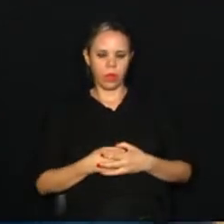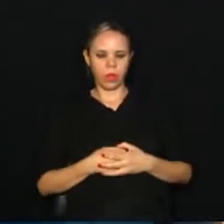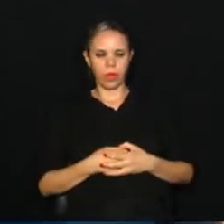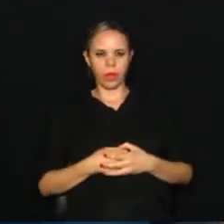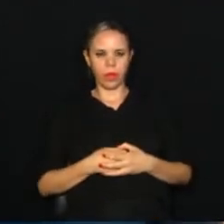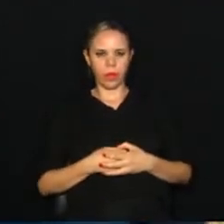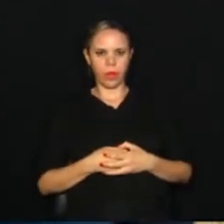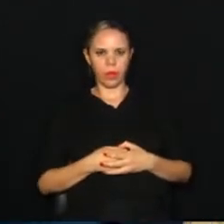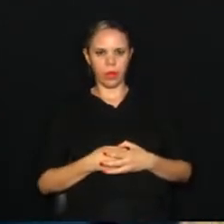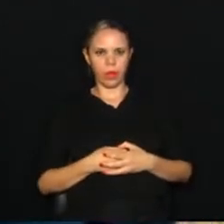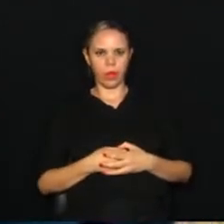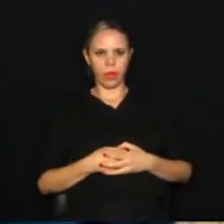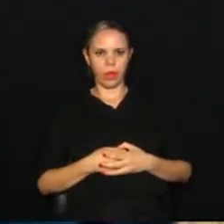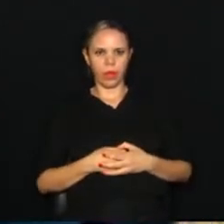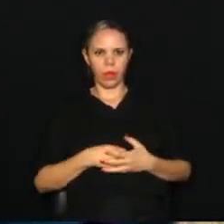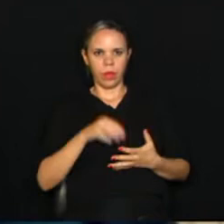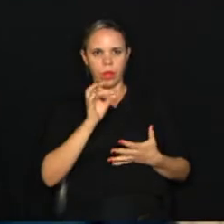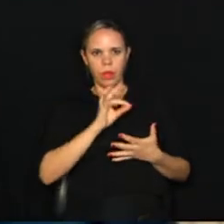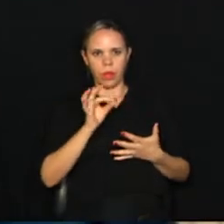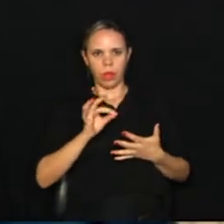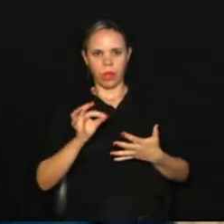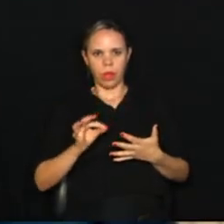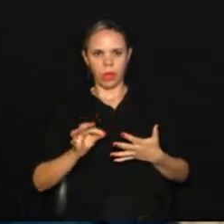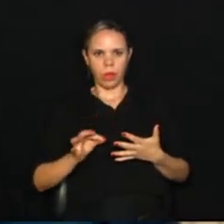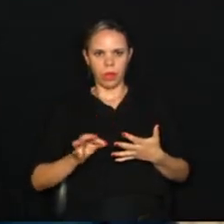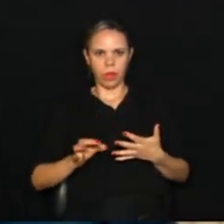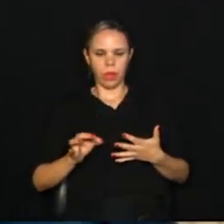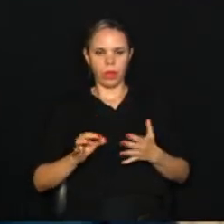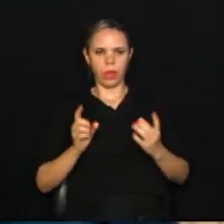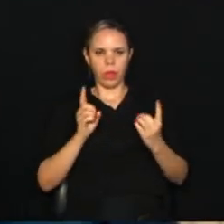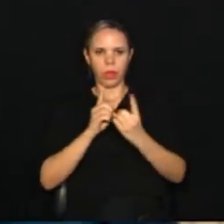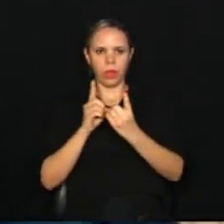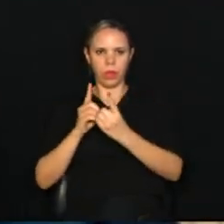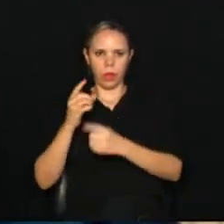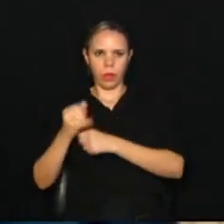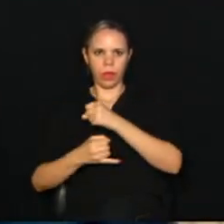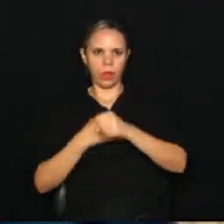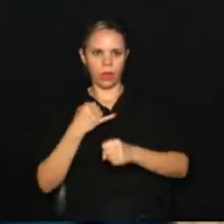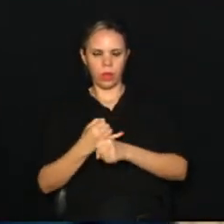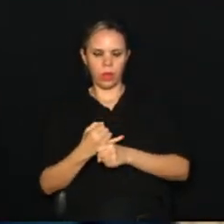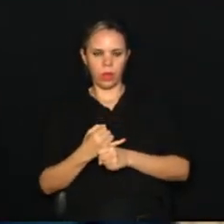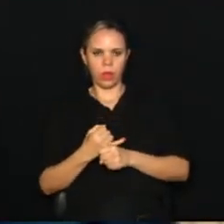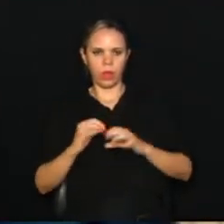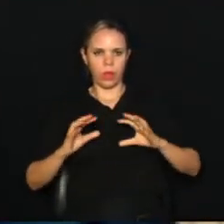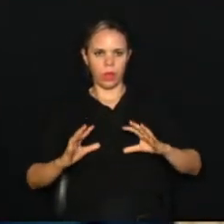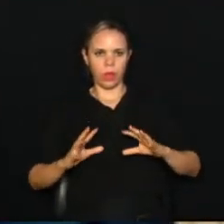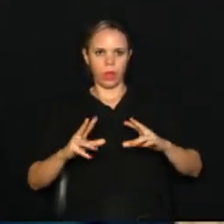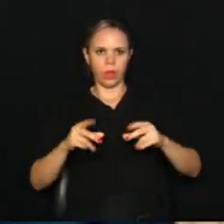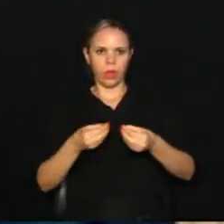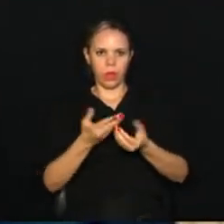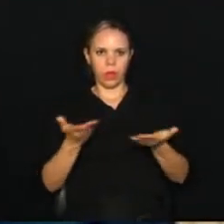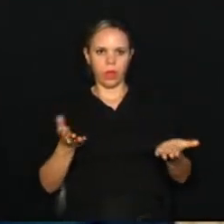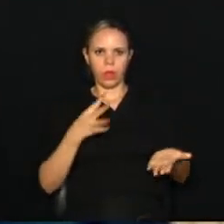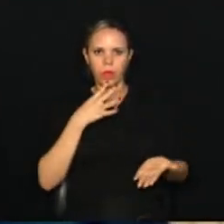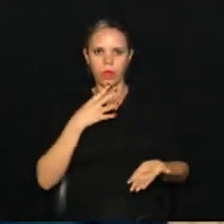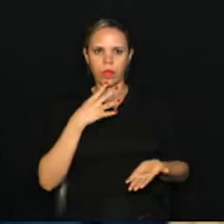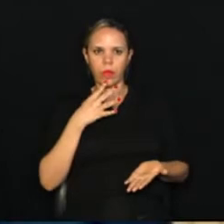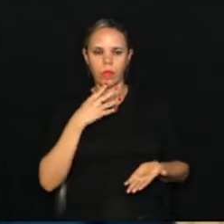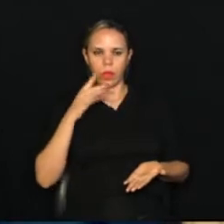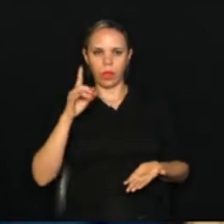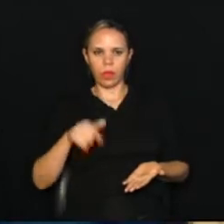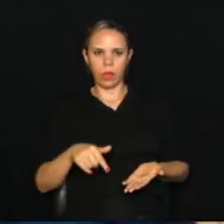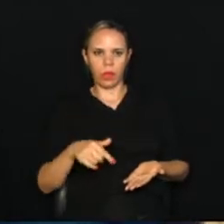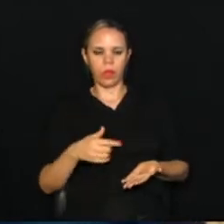uma série de elementos, de serviços online, e tudo isso que vocês conhecem,